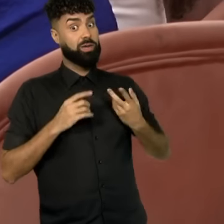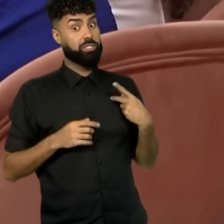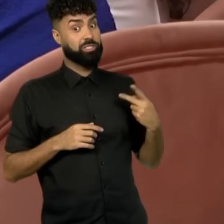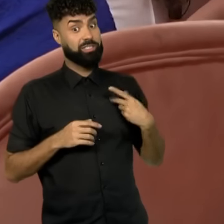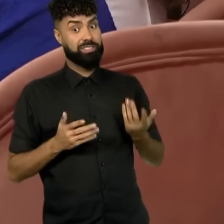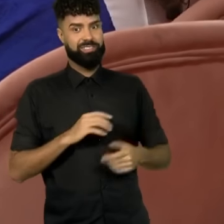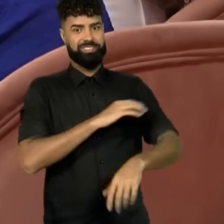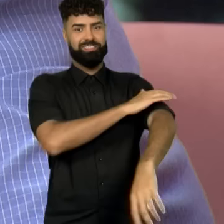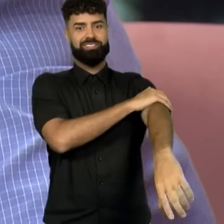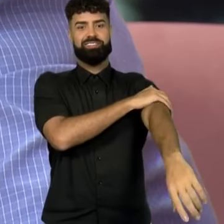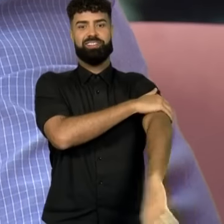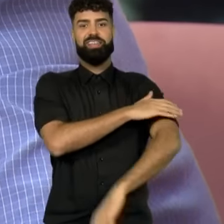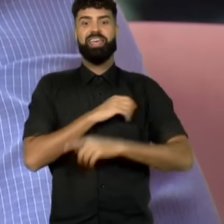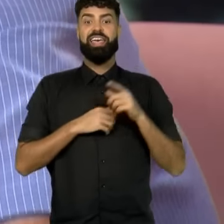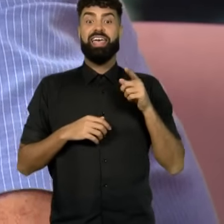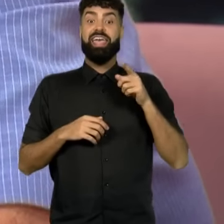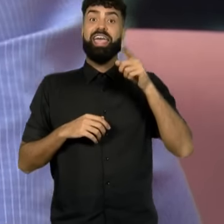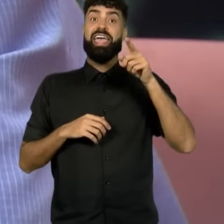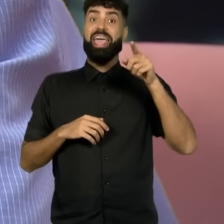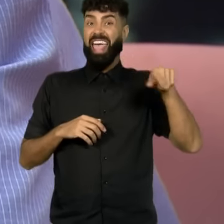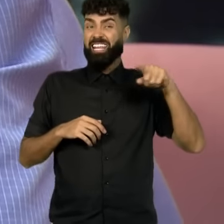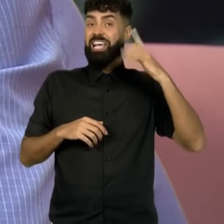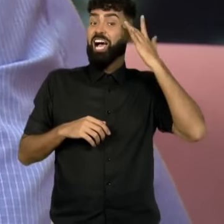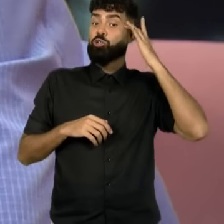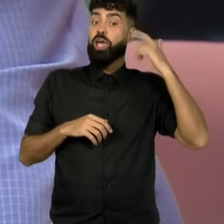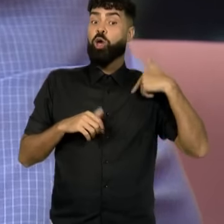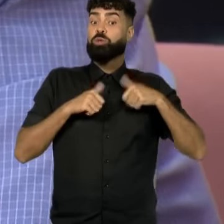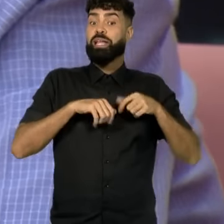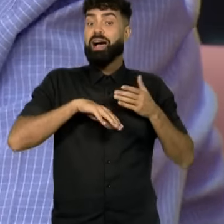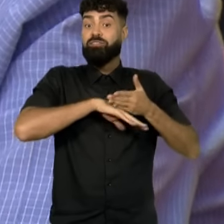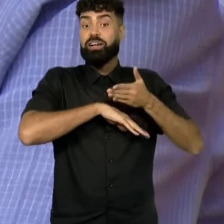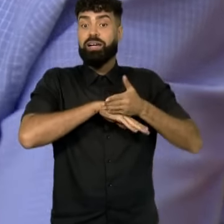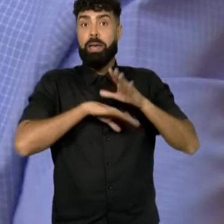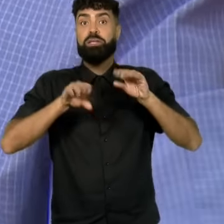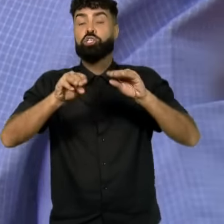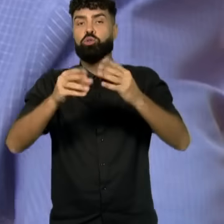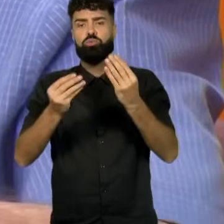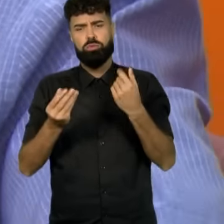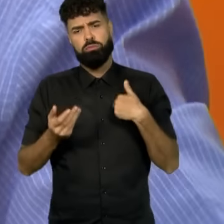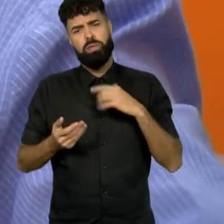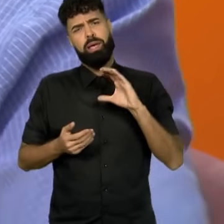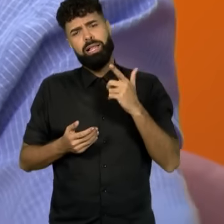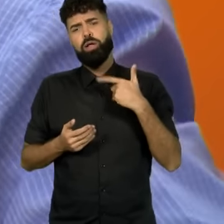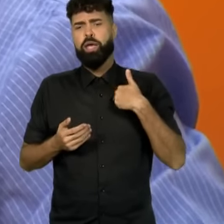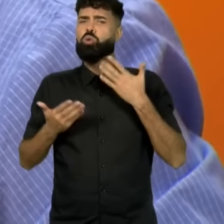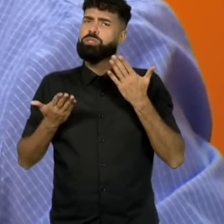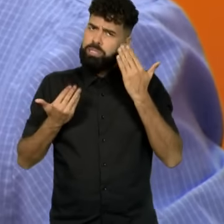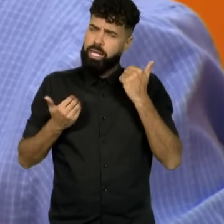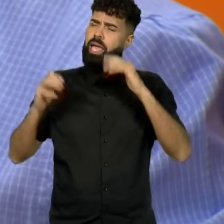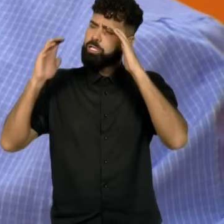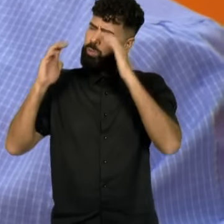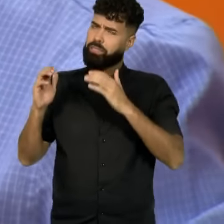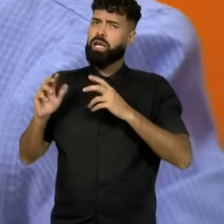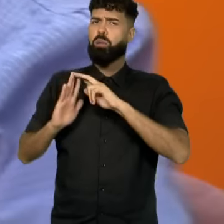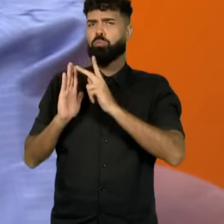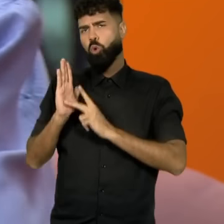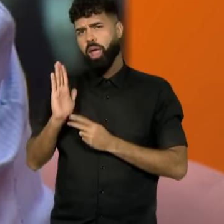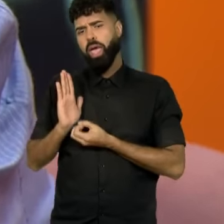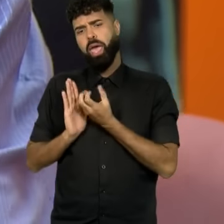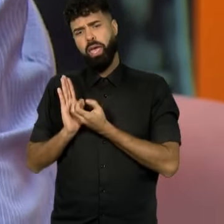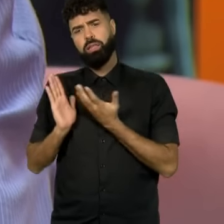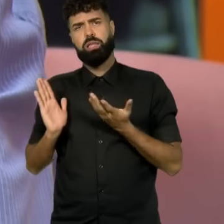Aí eles acharam que eu estava interferindo muito. Logicamente, que eu sei muito bem respeitar os poetas. Pô.